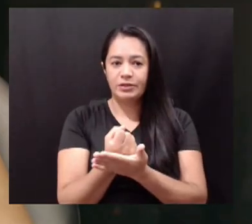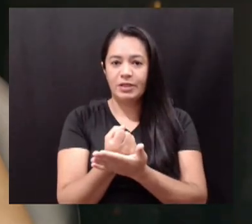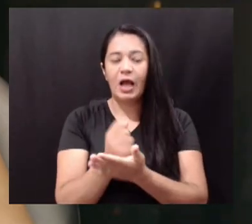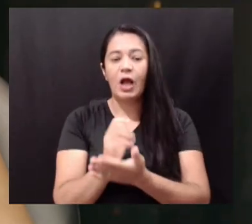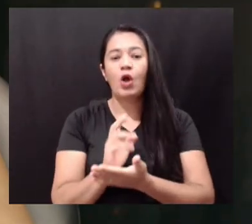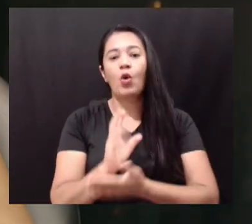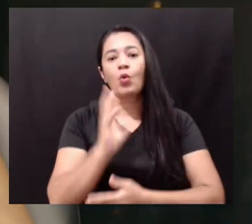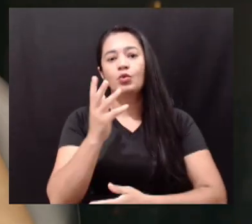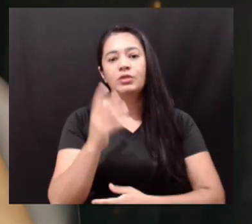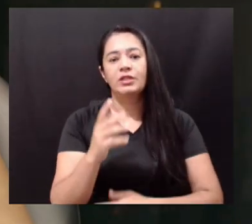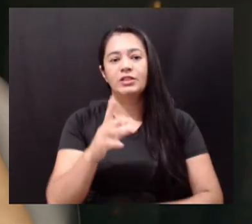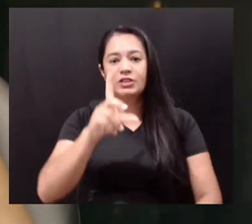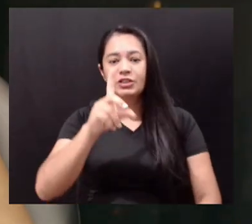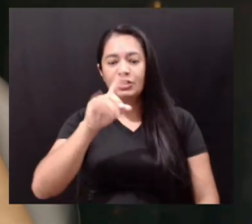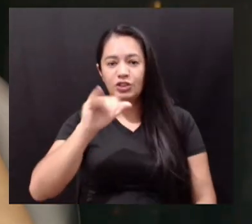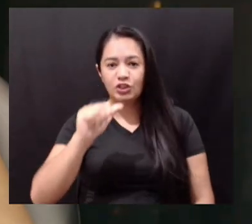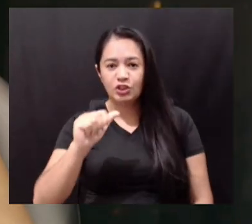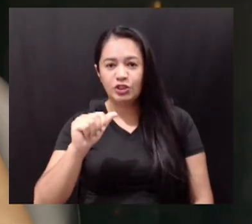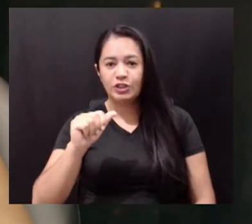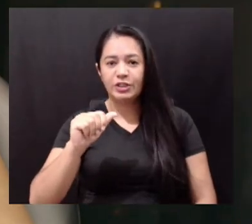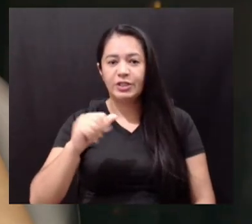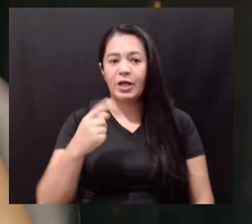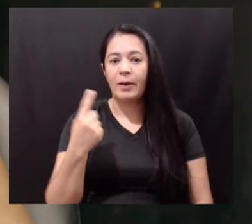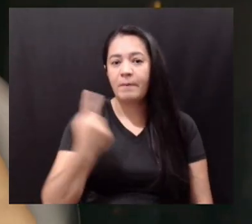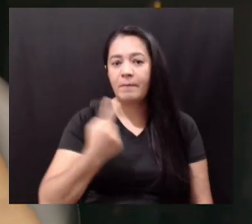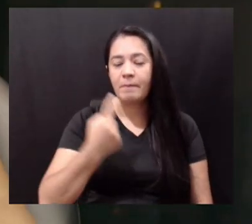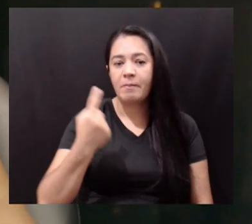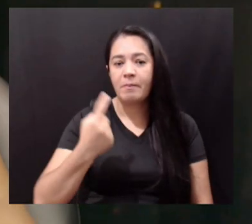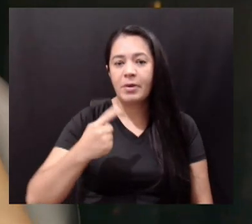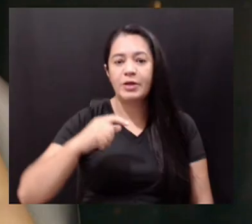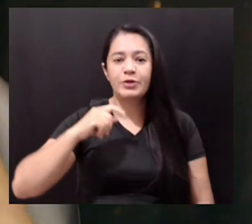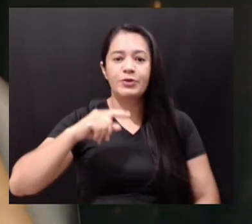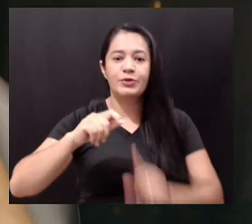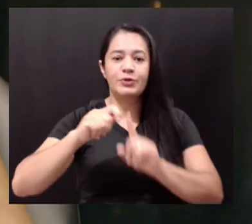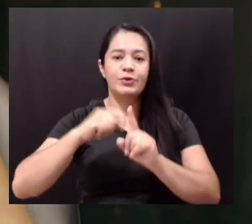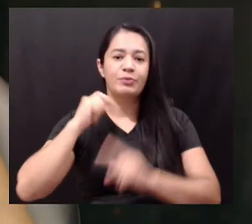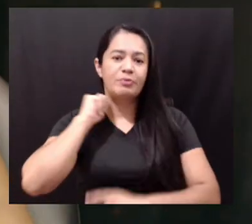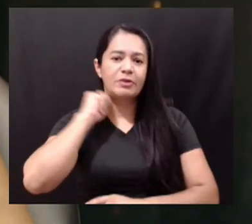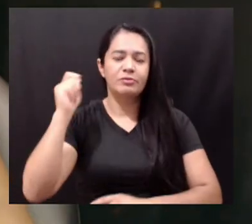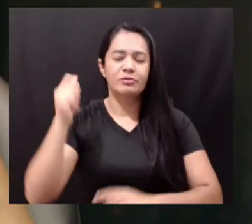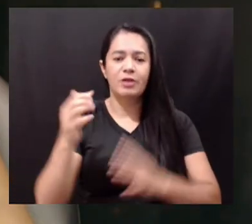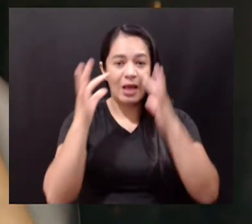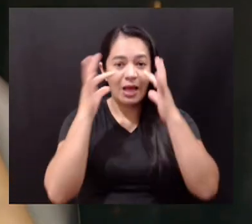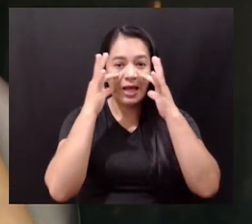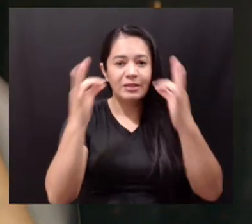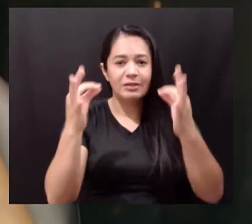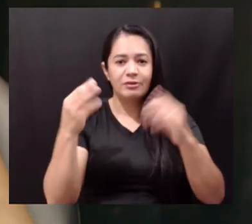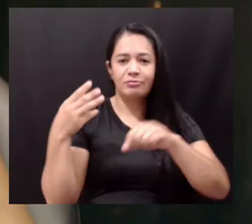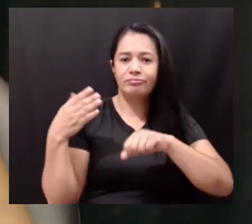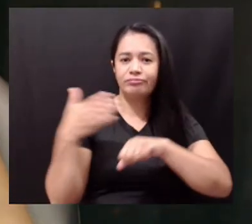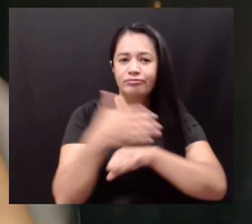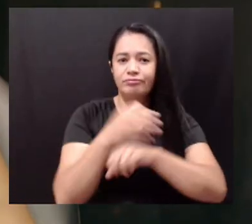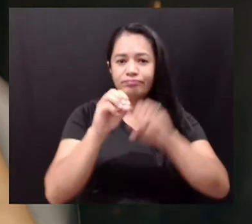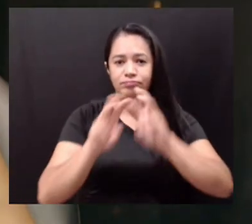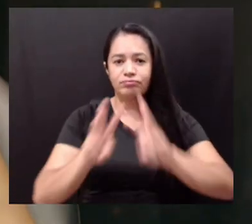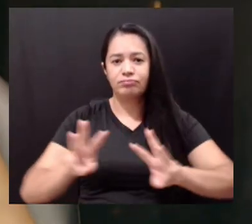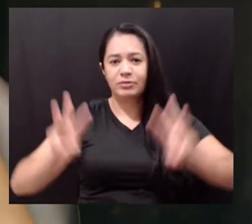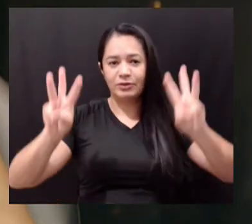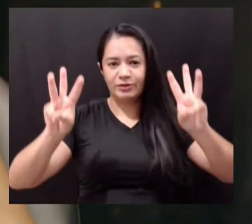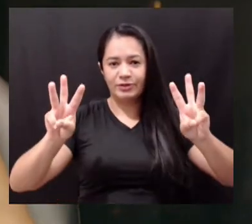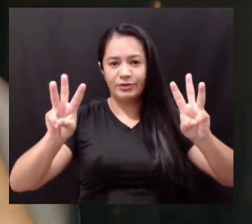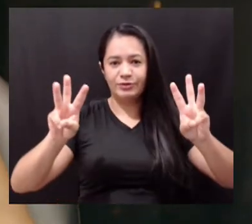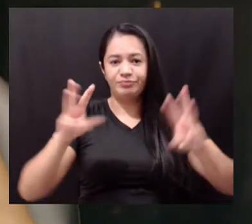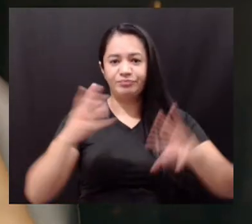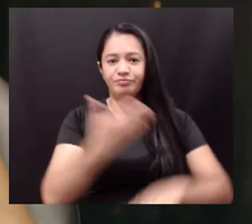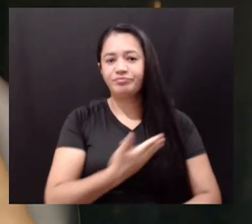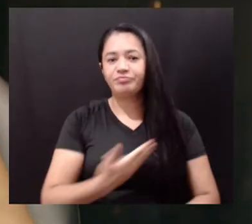de abril, junto com a liberação da declaração pré-preenchida. Então, fique atento, acesse lá o site, né, do governo, preste